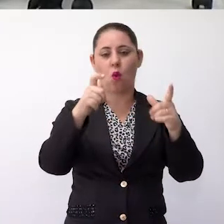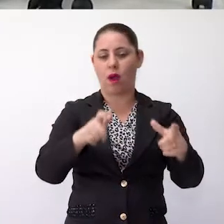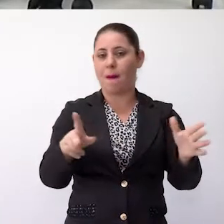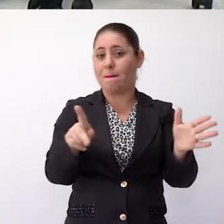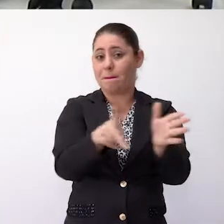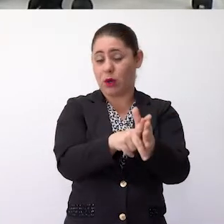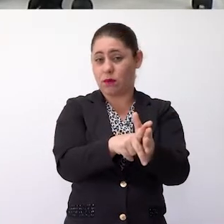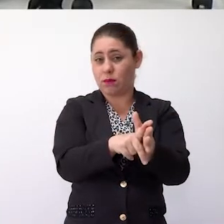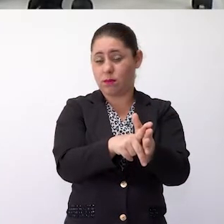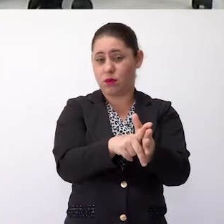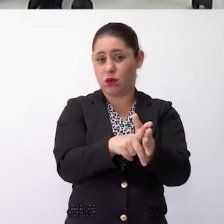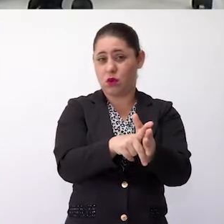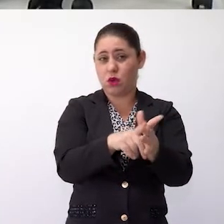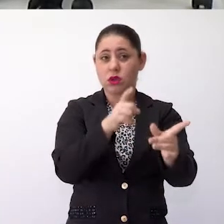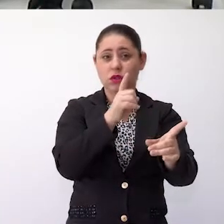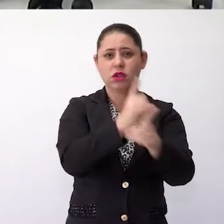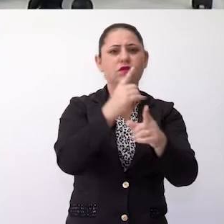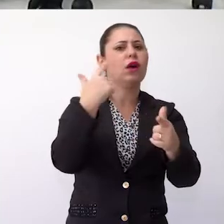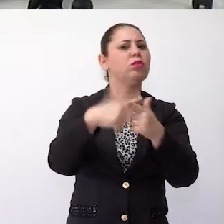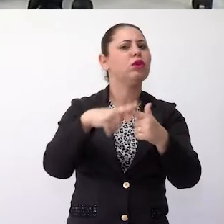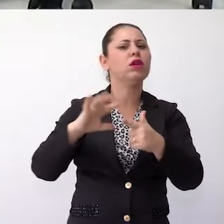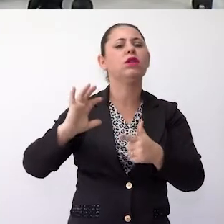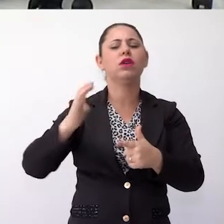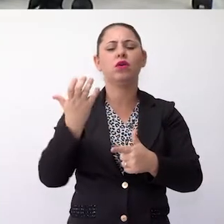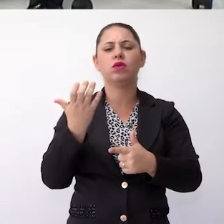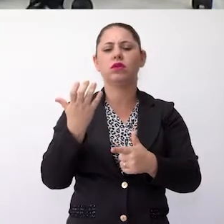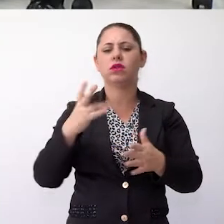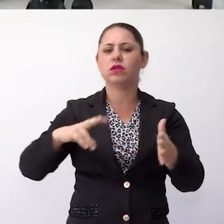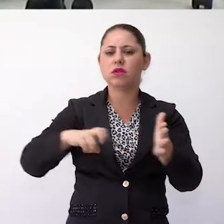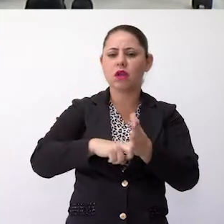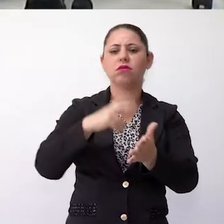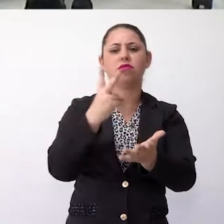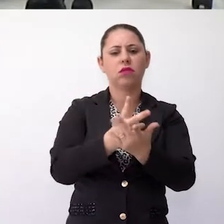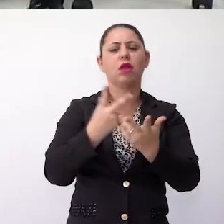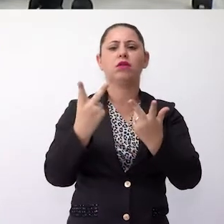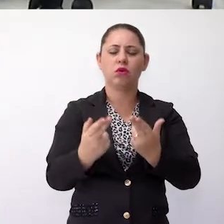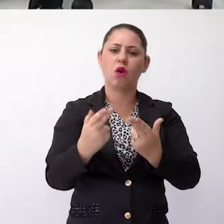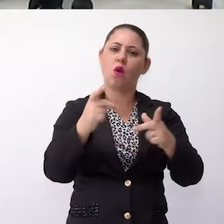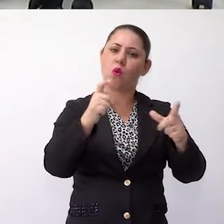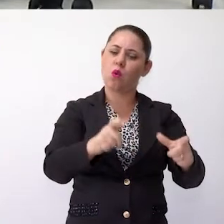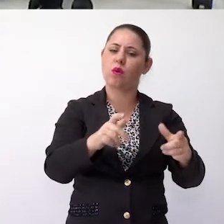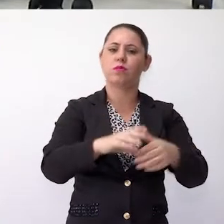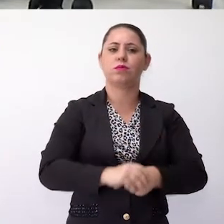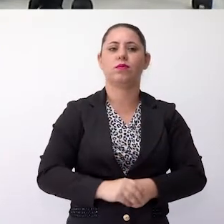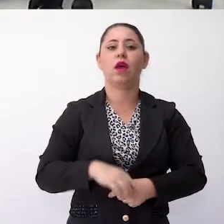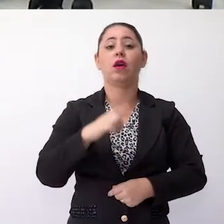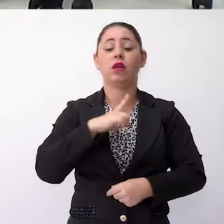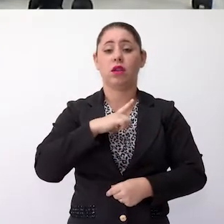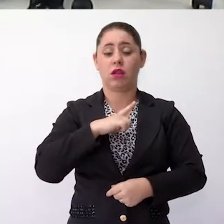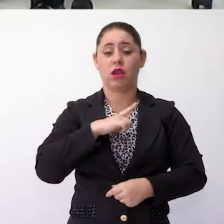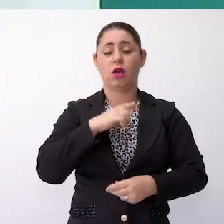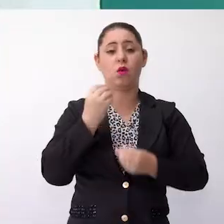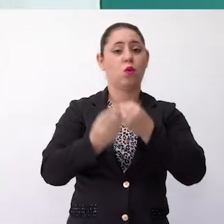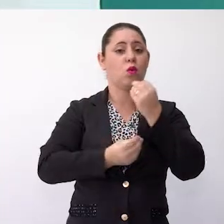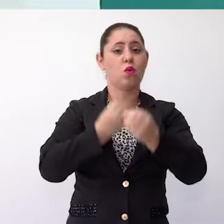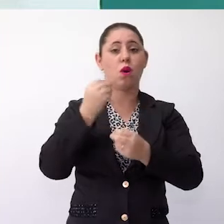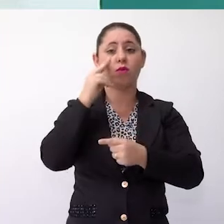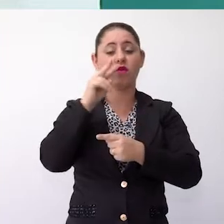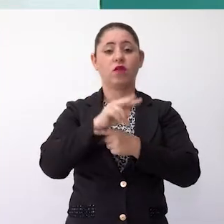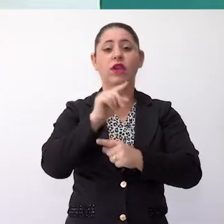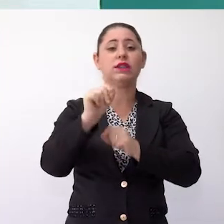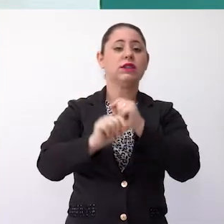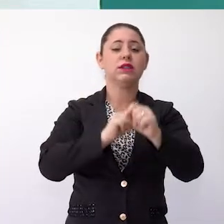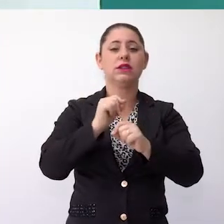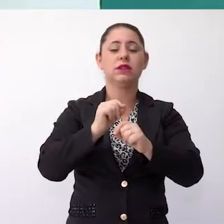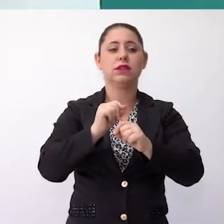né, e identificar por que está acontecendo aquele fato naquele local. E aí a gente tem as condições de verificar se é